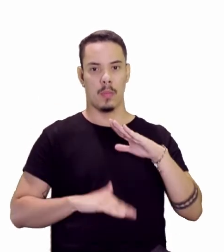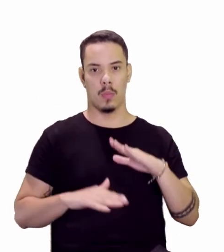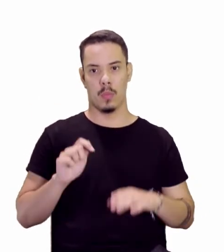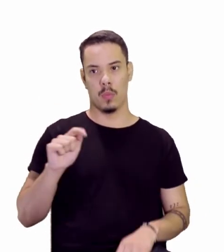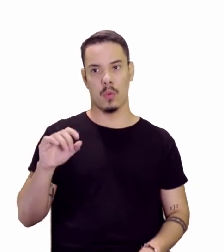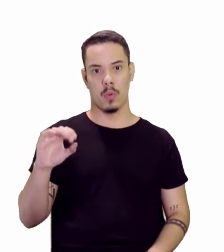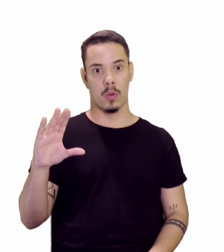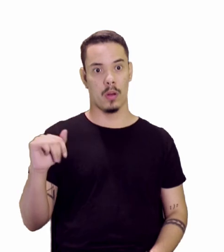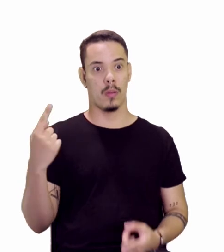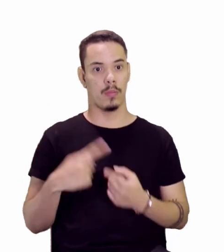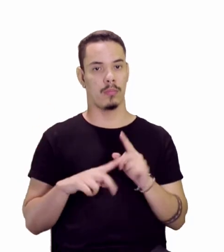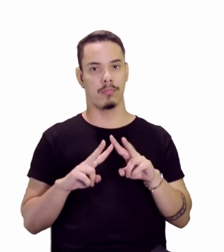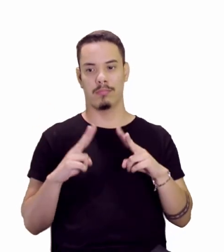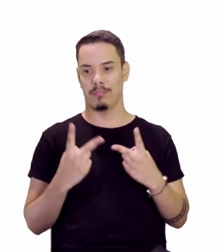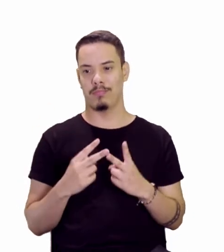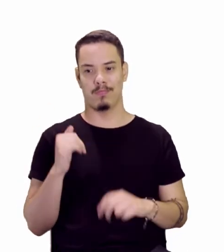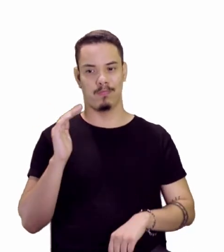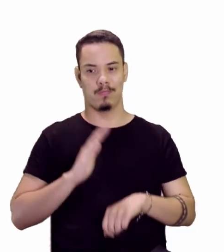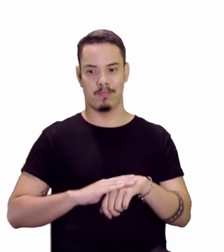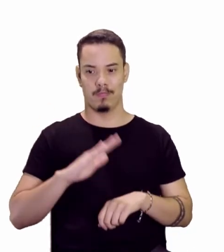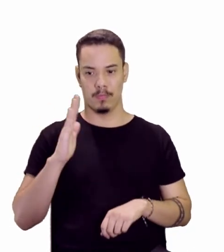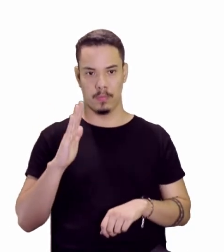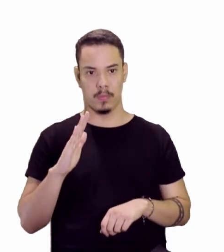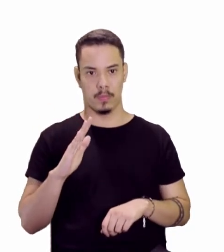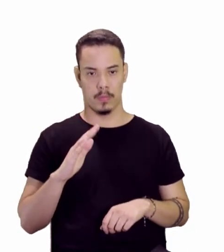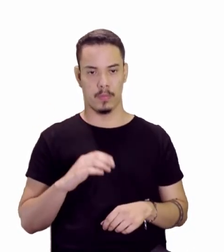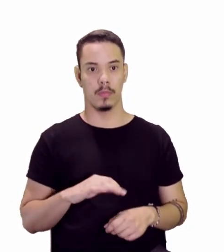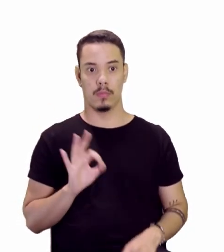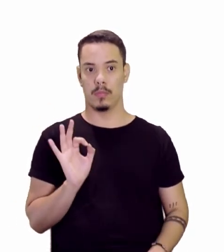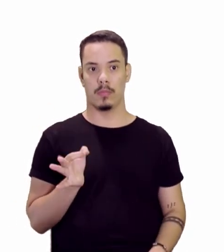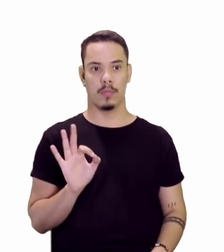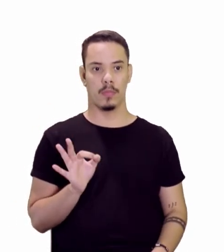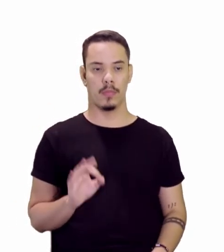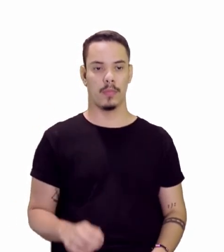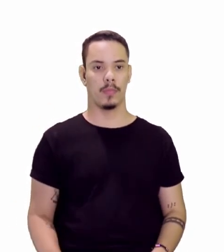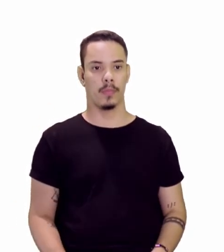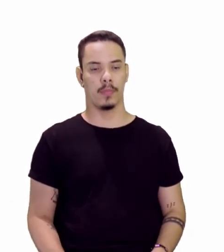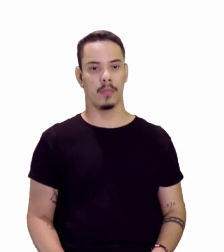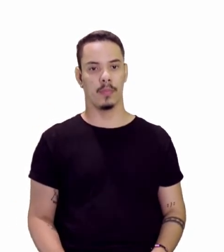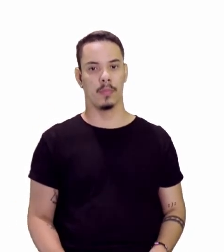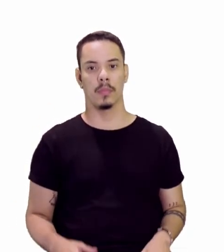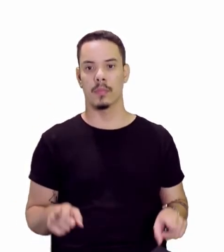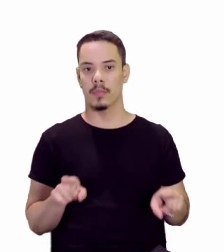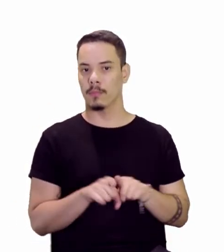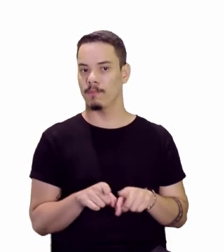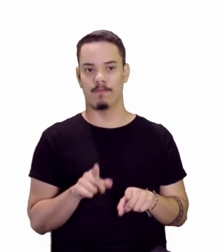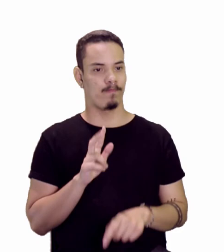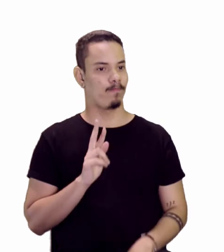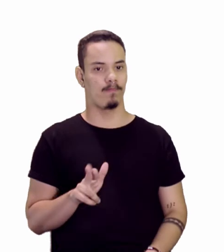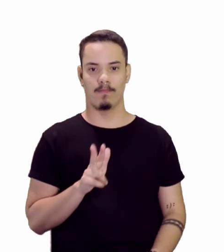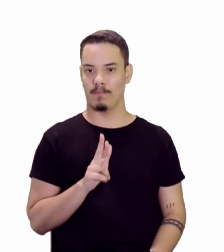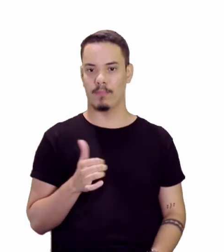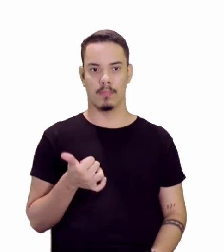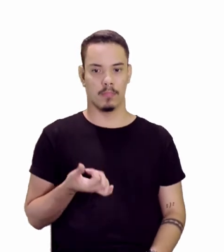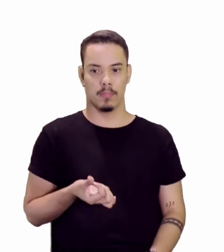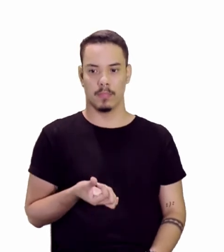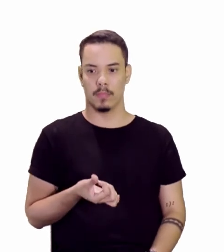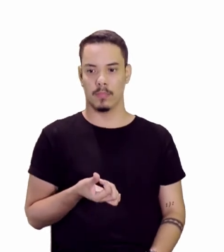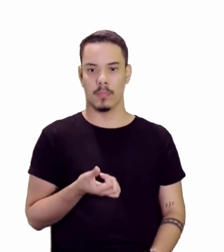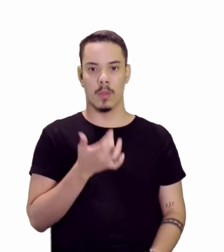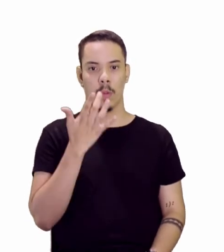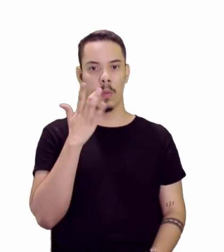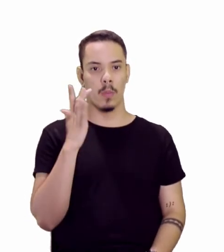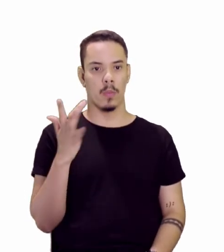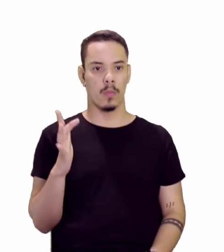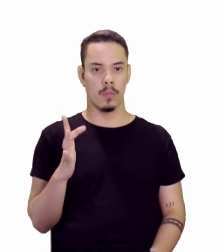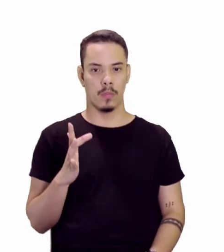o volume dela é maior, né? Justamente. Então essa aqui, ó, ambas podem vir a flutuar, não vai rolar, flutuar, é maciça. O ouro, né? O ouro tem uma